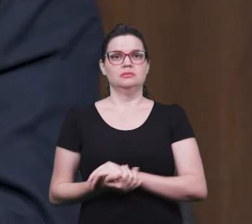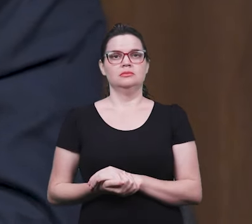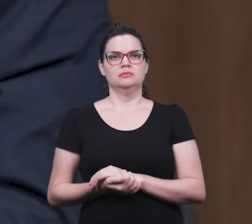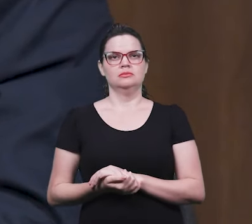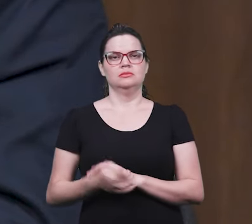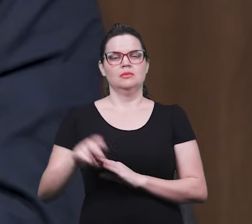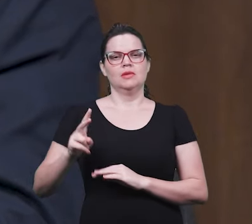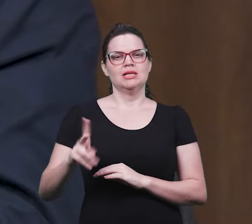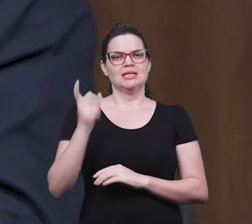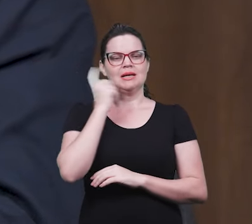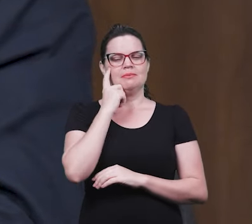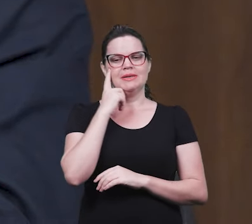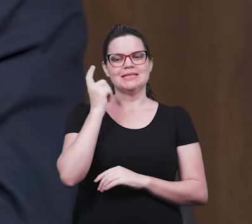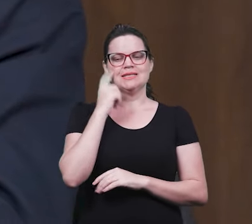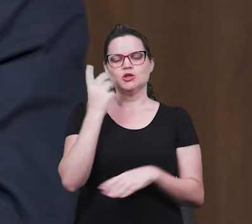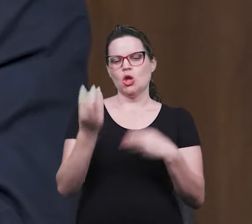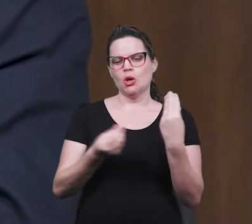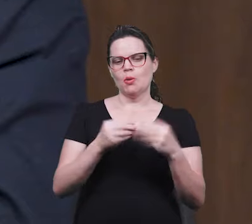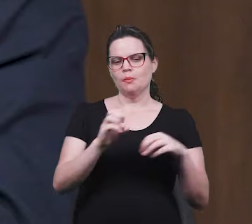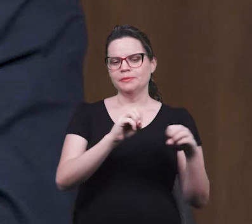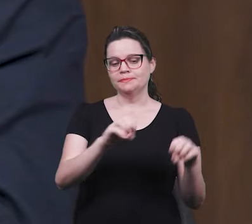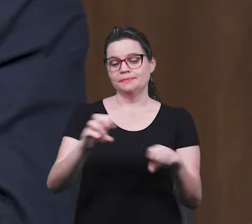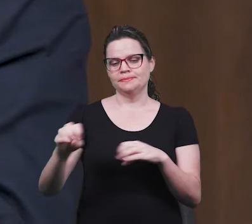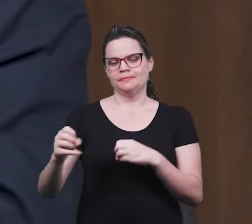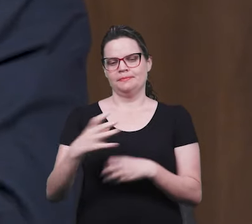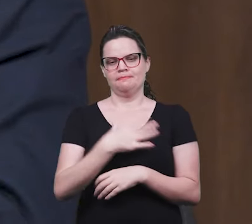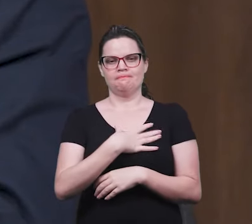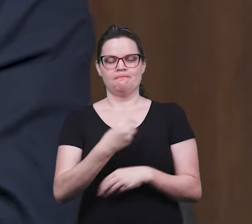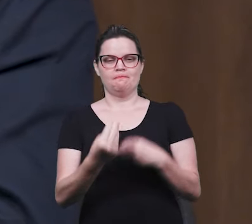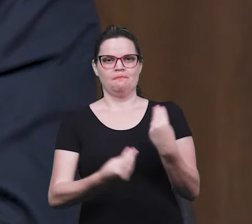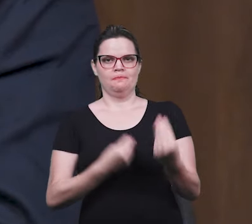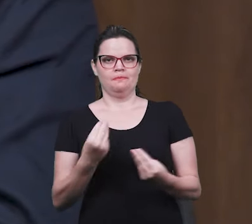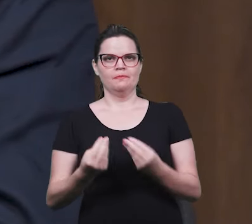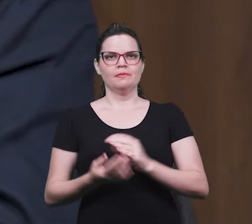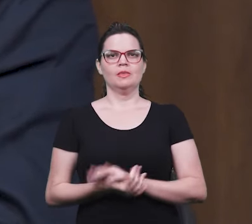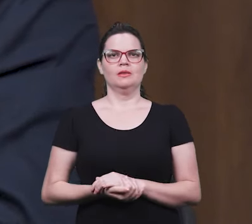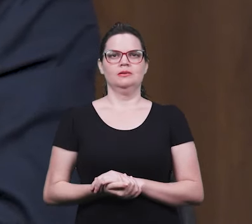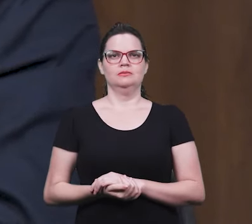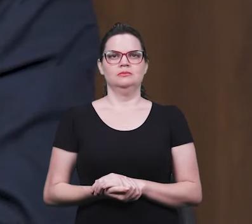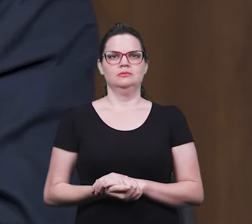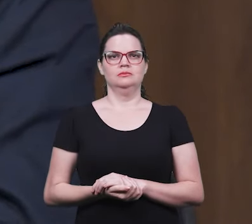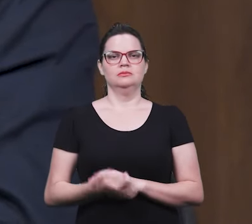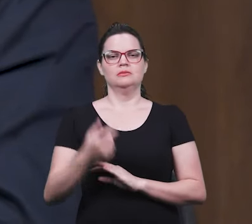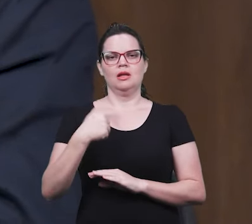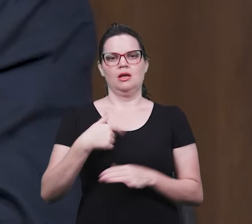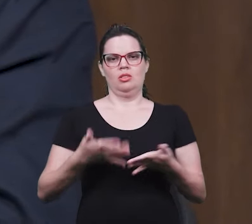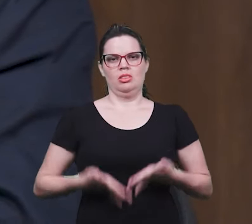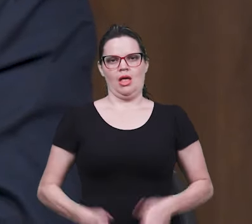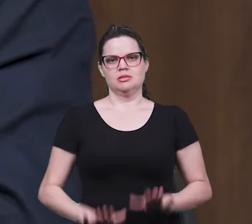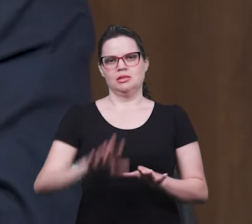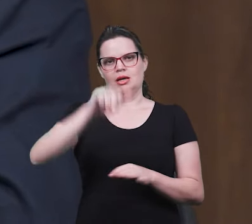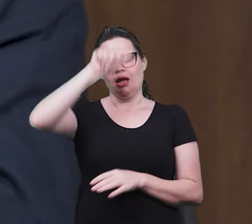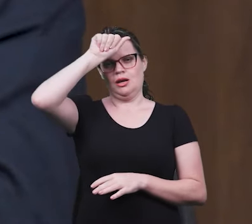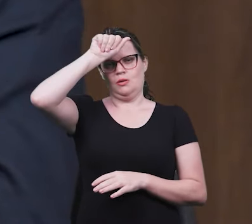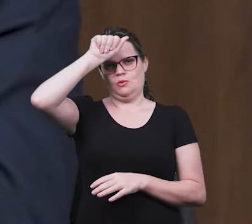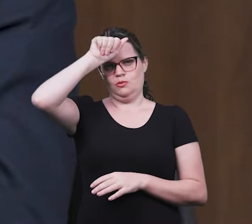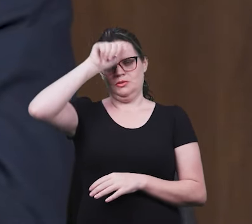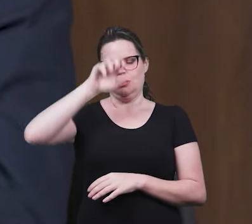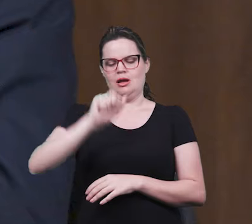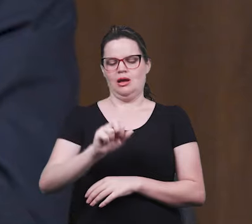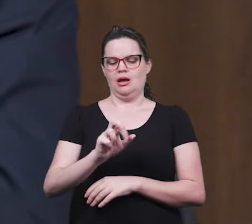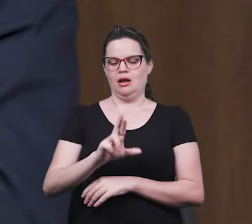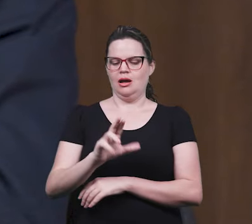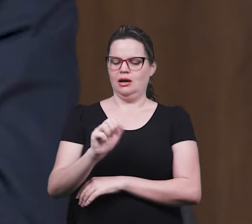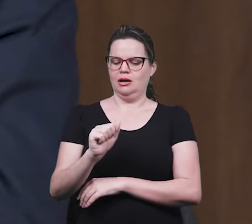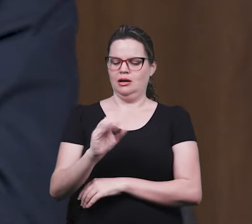assim, pensando nos filhos. Papai sempre pensou muito nos filhos. E nós viemos. Eu nasci em Aracruz, né? Aliás, nem